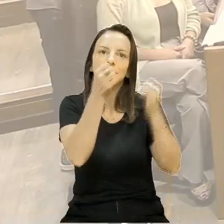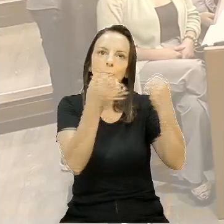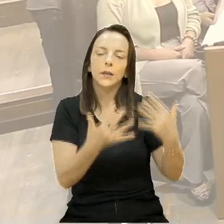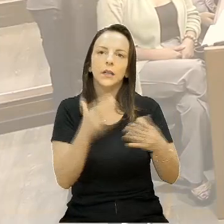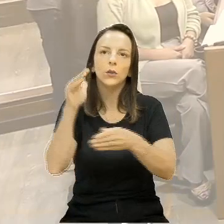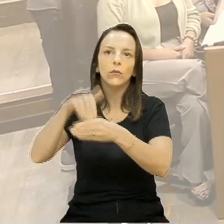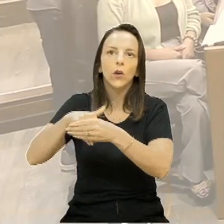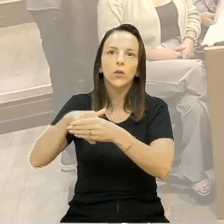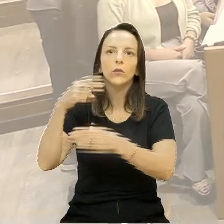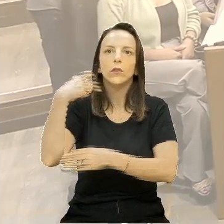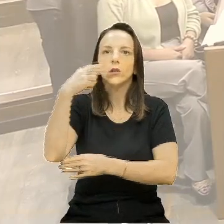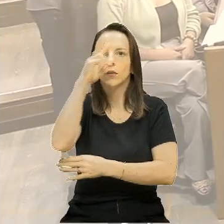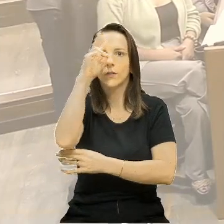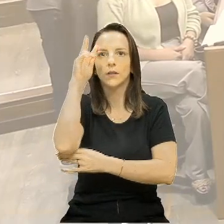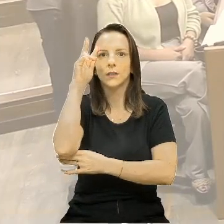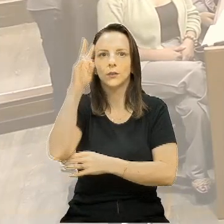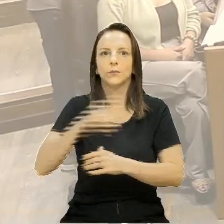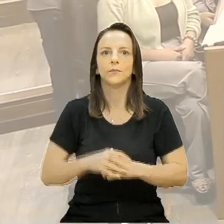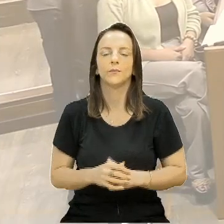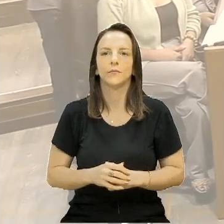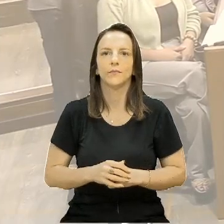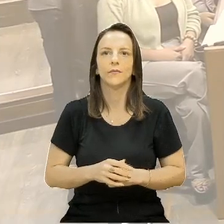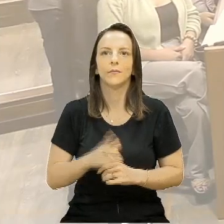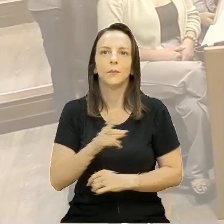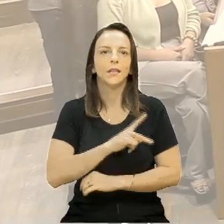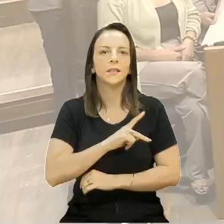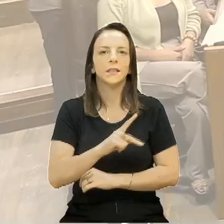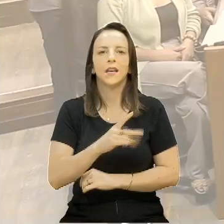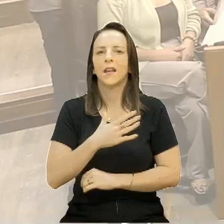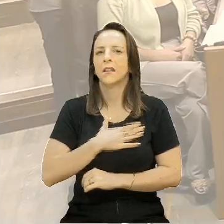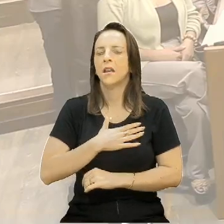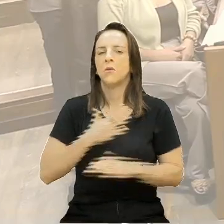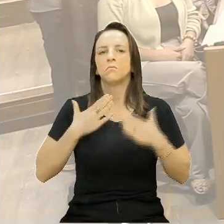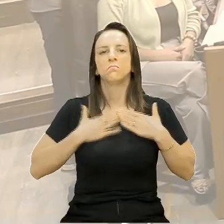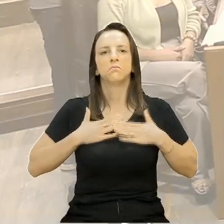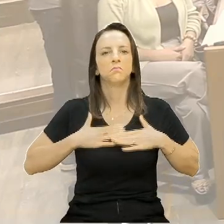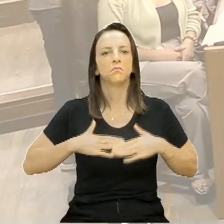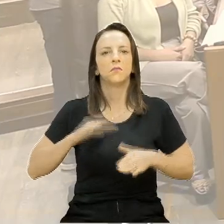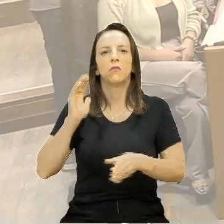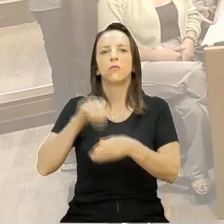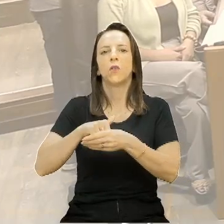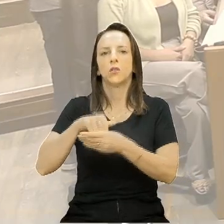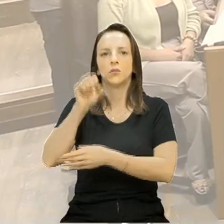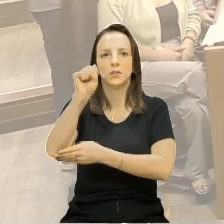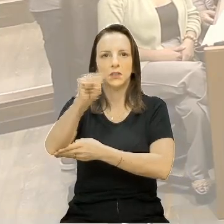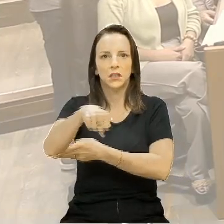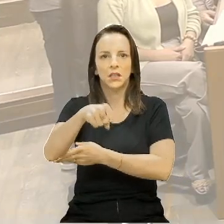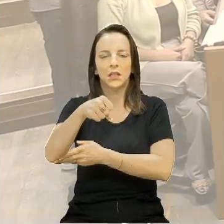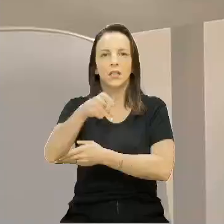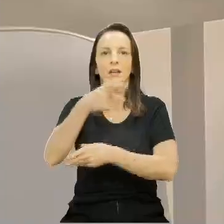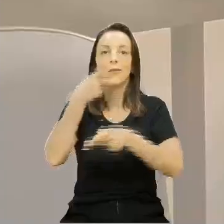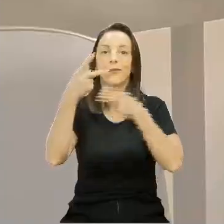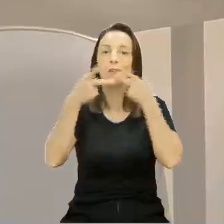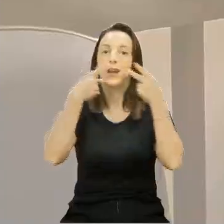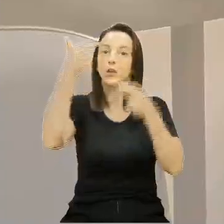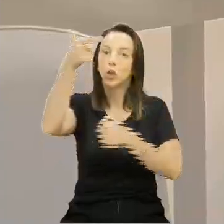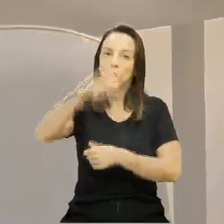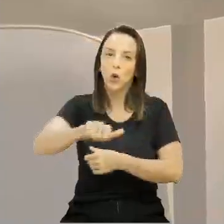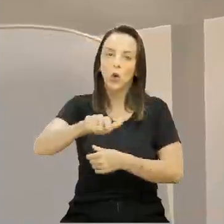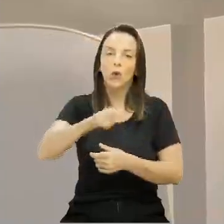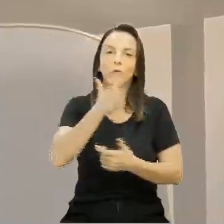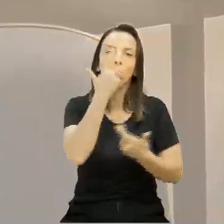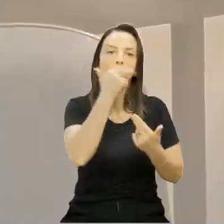Rodrigues. Presidente, bem tranquilo, voto favorável. E repito aquilo que vários já